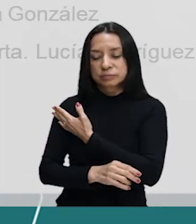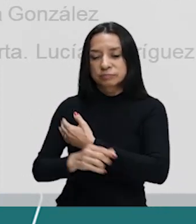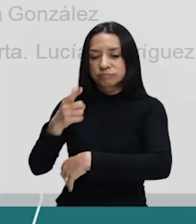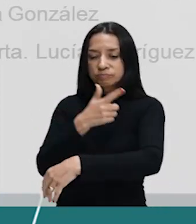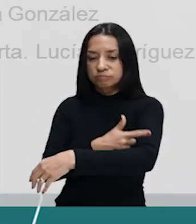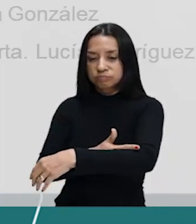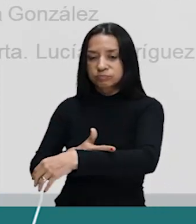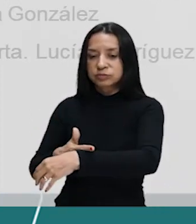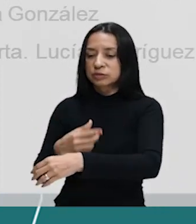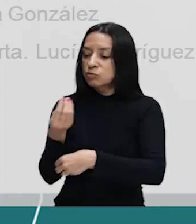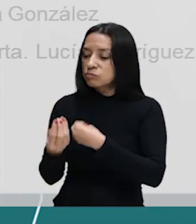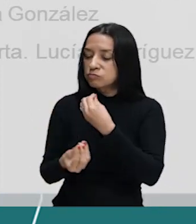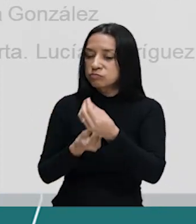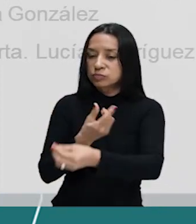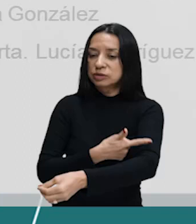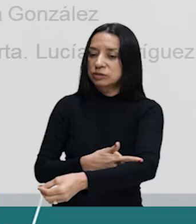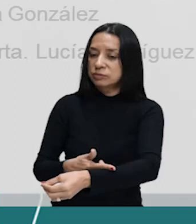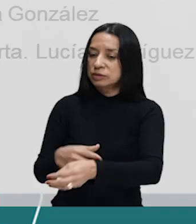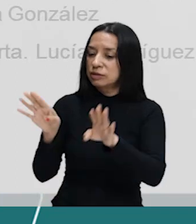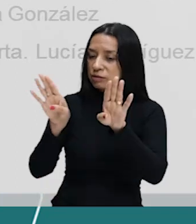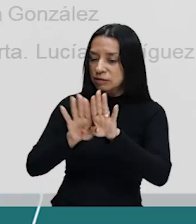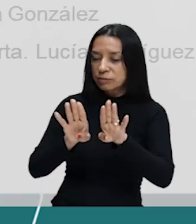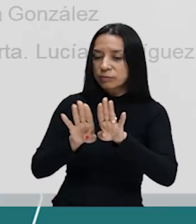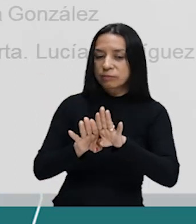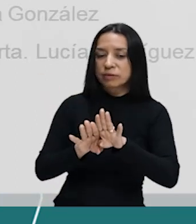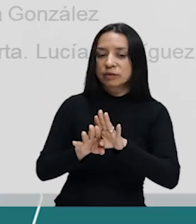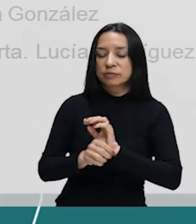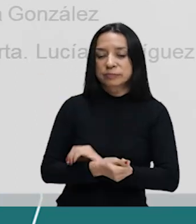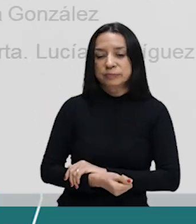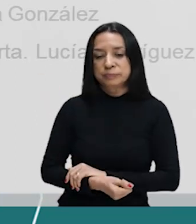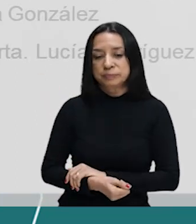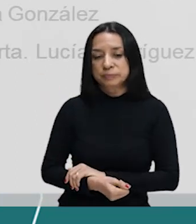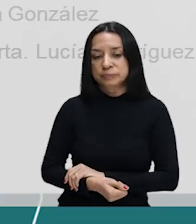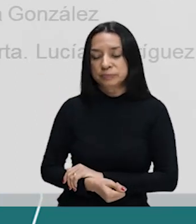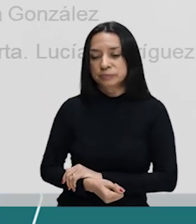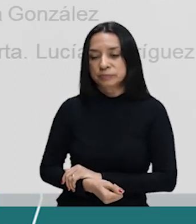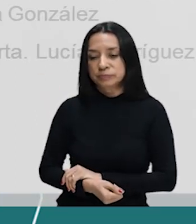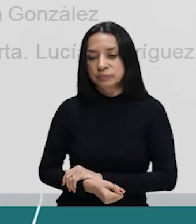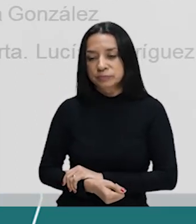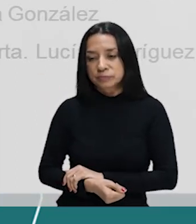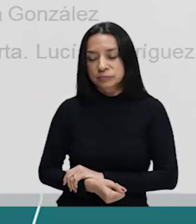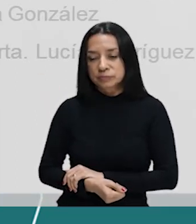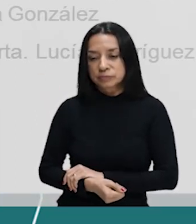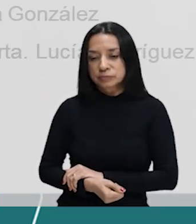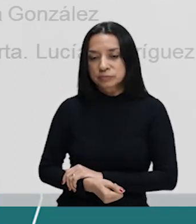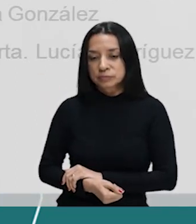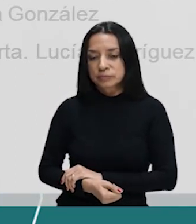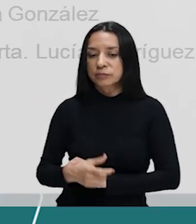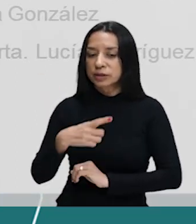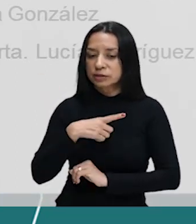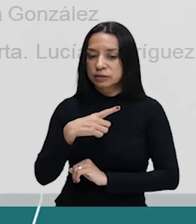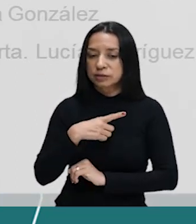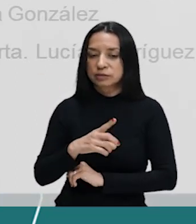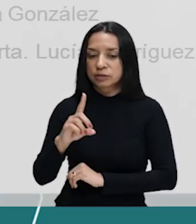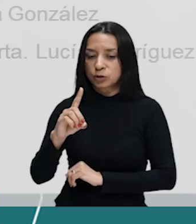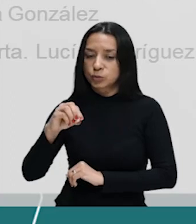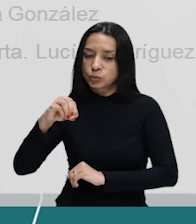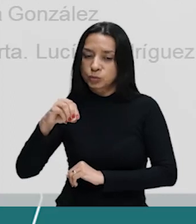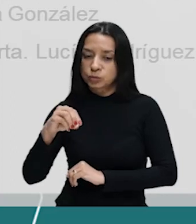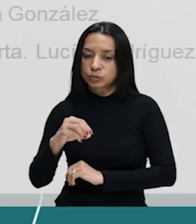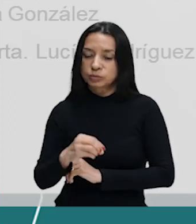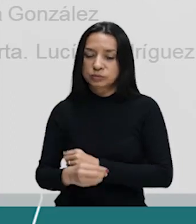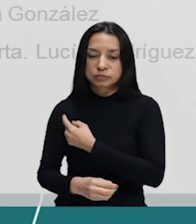tá? Também, além do usted, tá? Além do vos e além do tu, eu tenho dom e